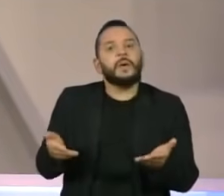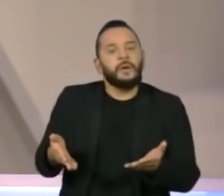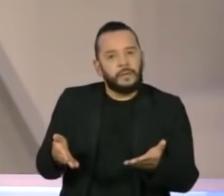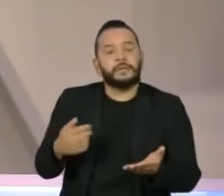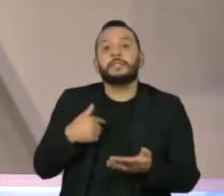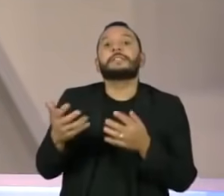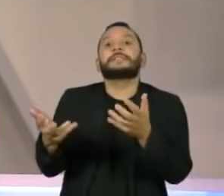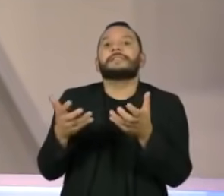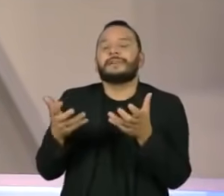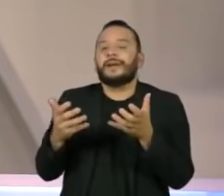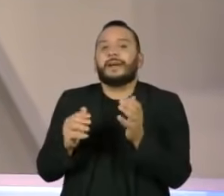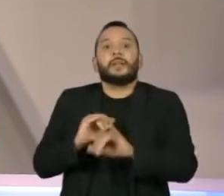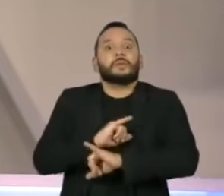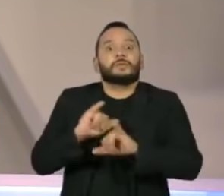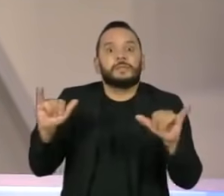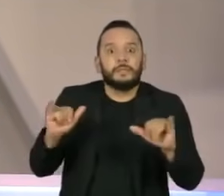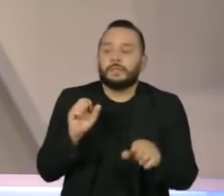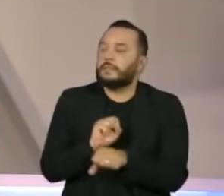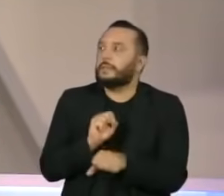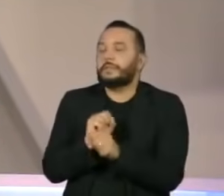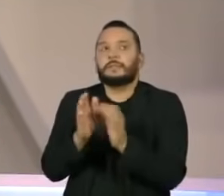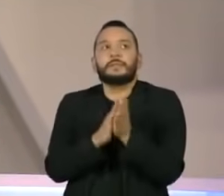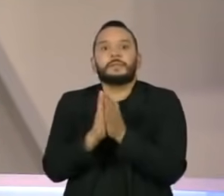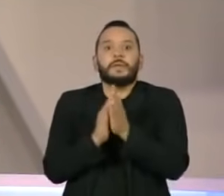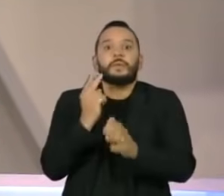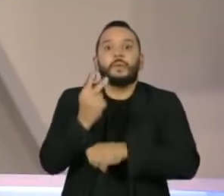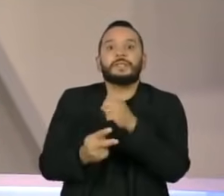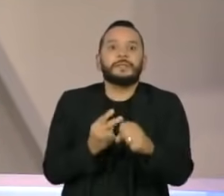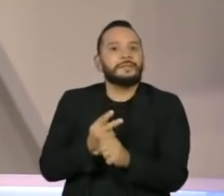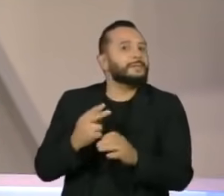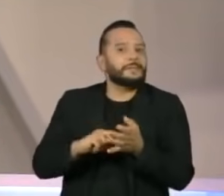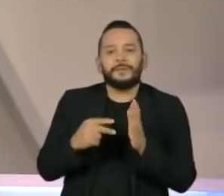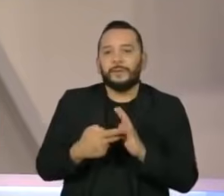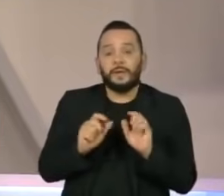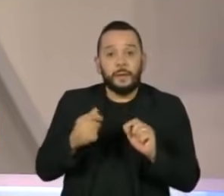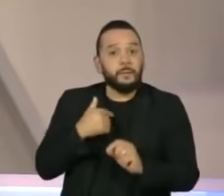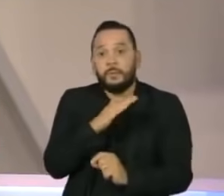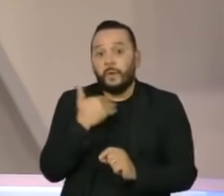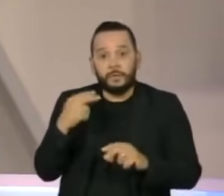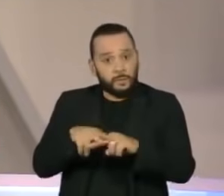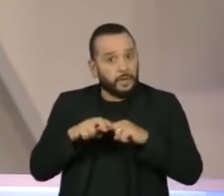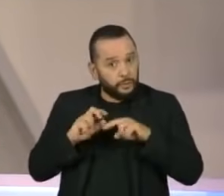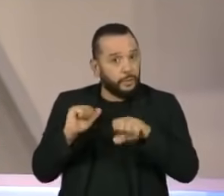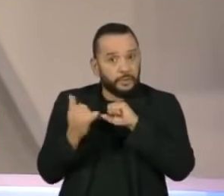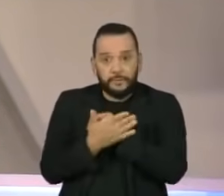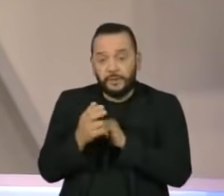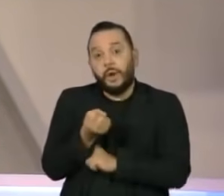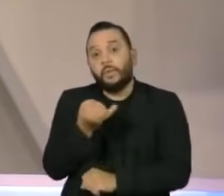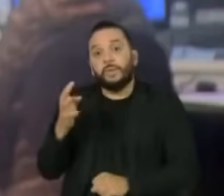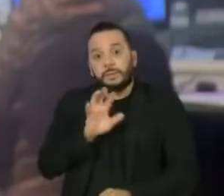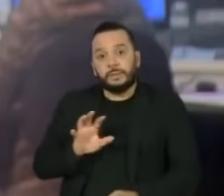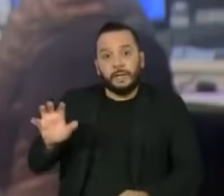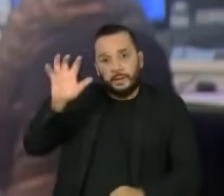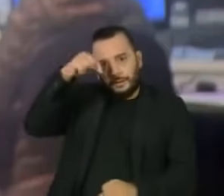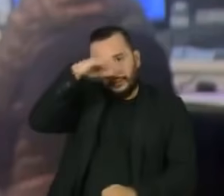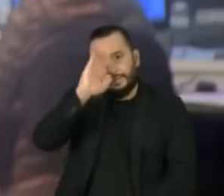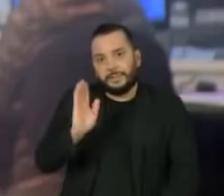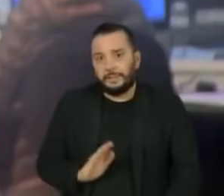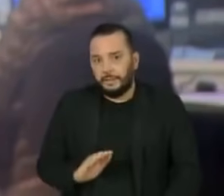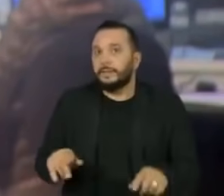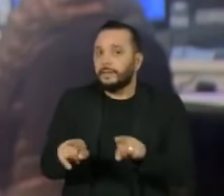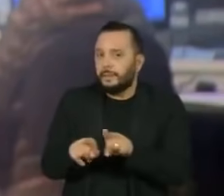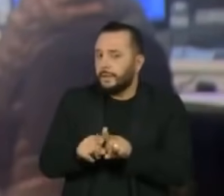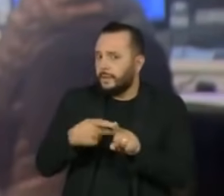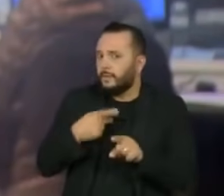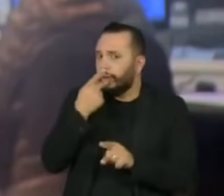esperava por essa notícia há quase 2 anos. Nenhuma morte por Covid-19 em alguns estados do país. E eu disse